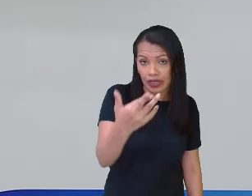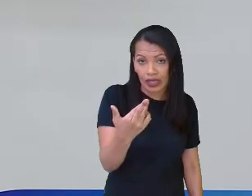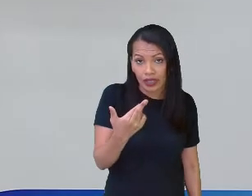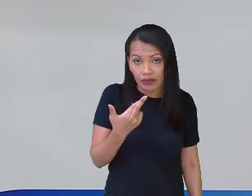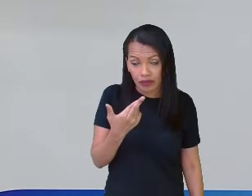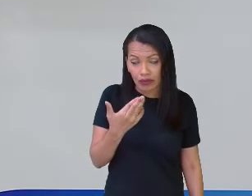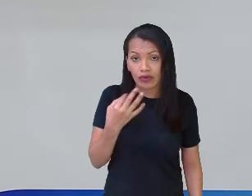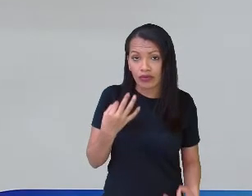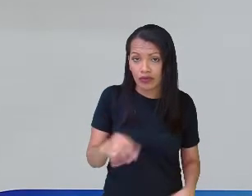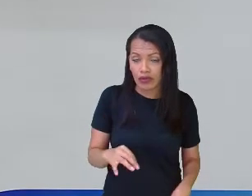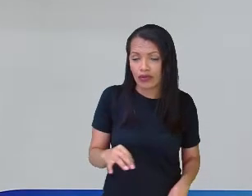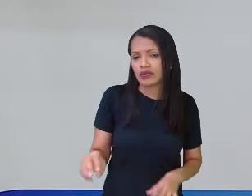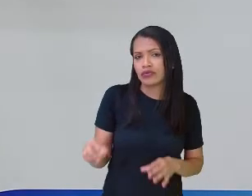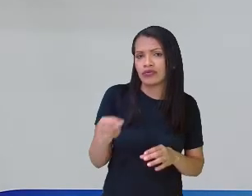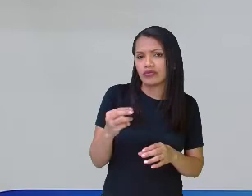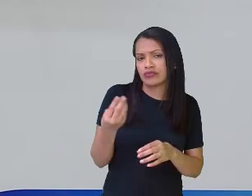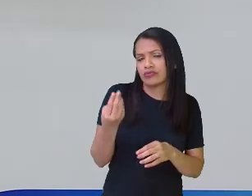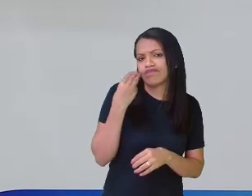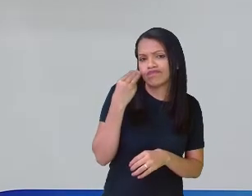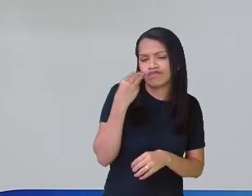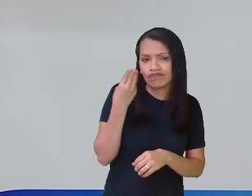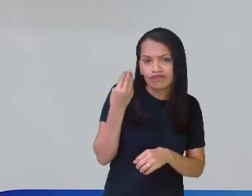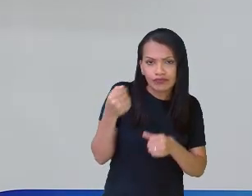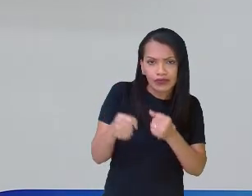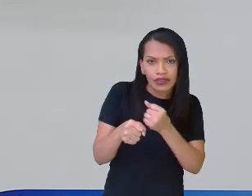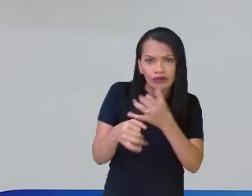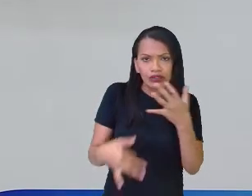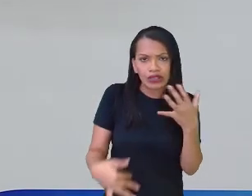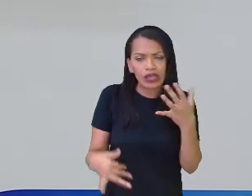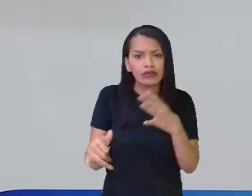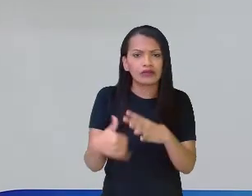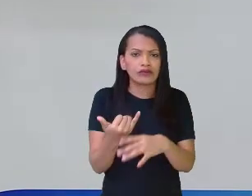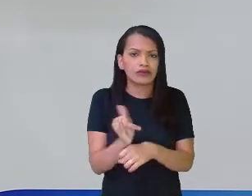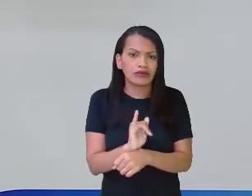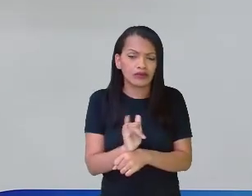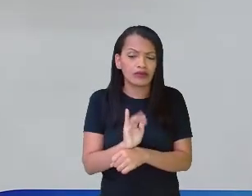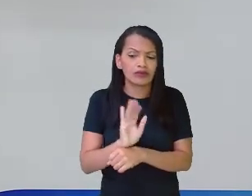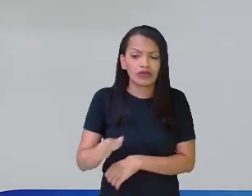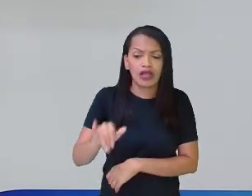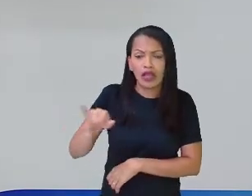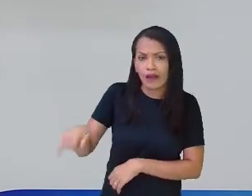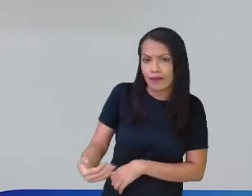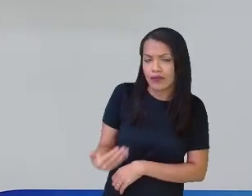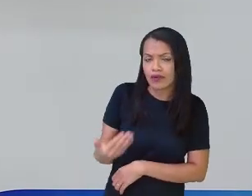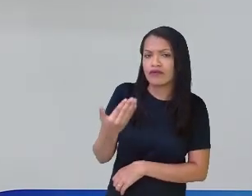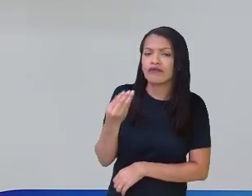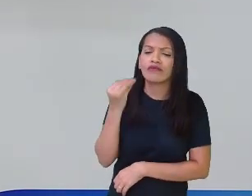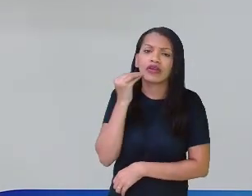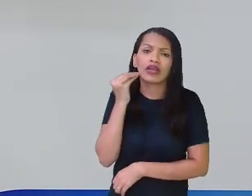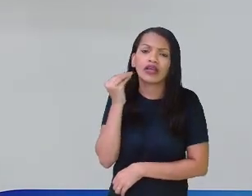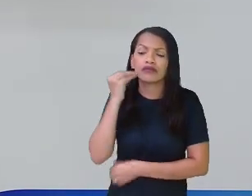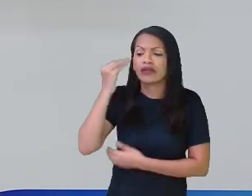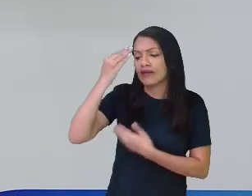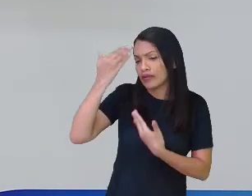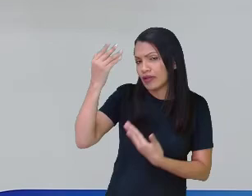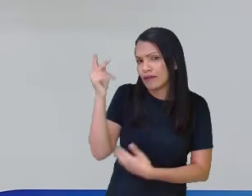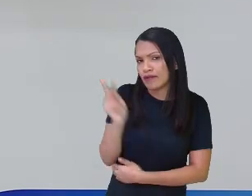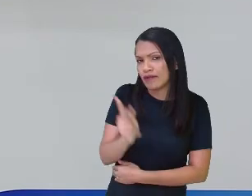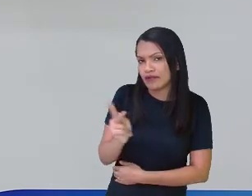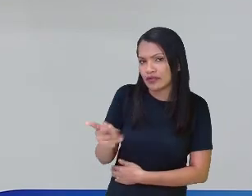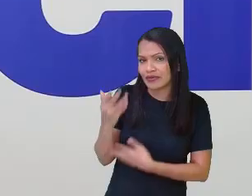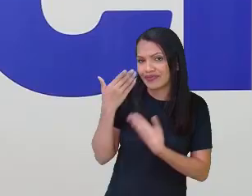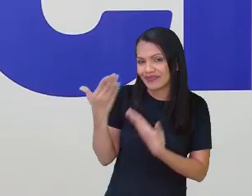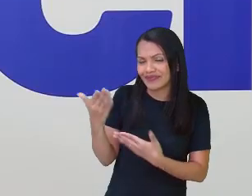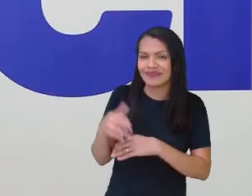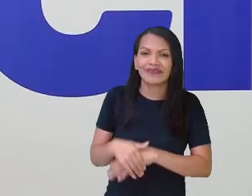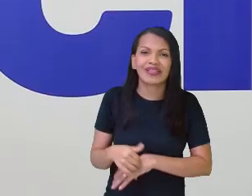para mim, ou no chat, ou no YouTube. Eu já aproveito para agradecer a professora Abigail. Eu